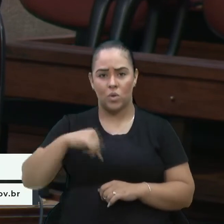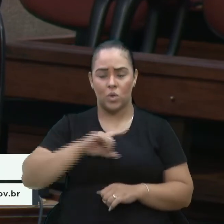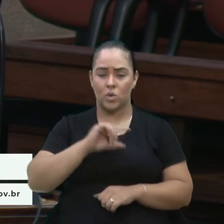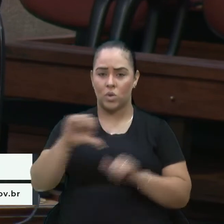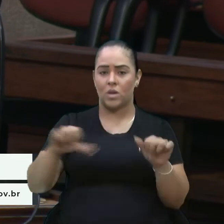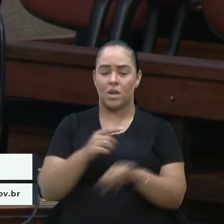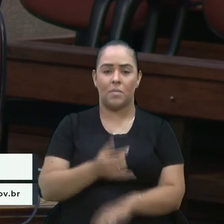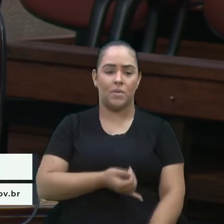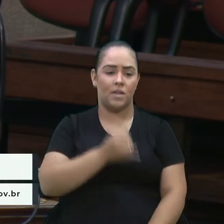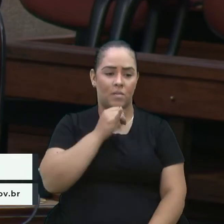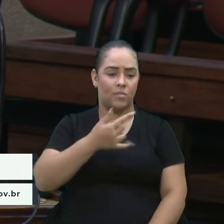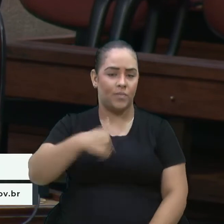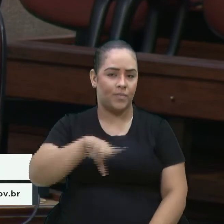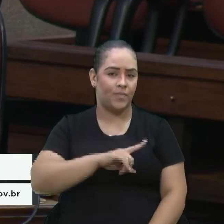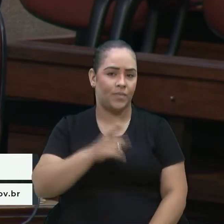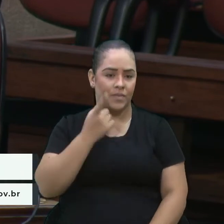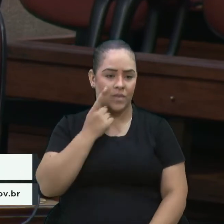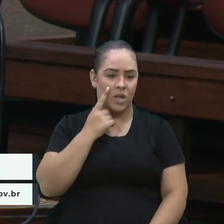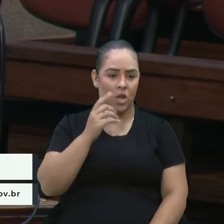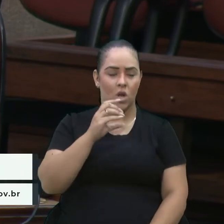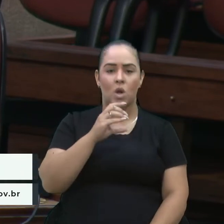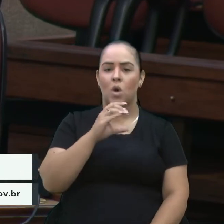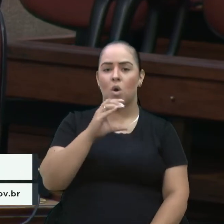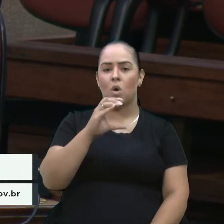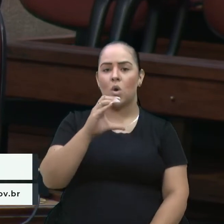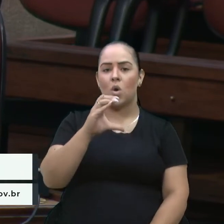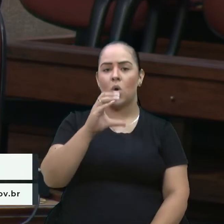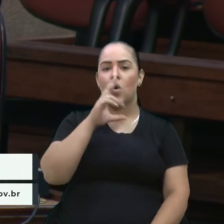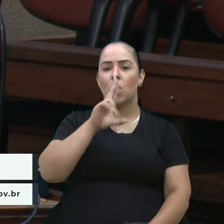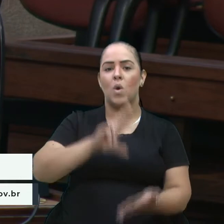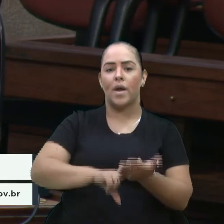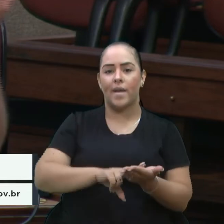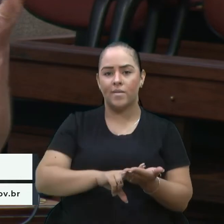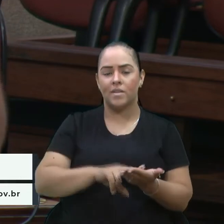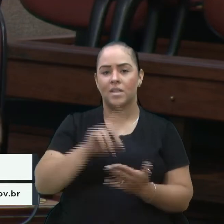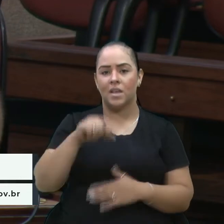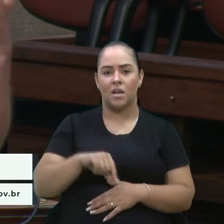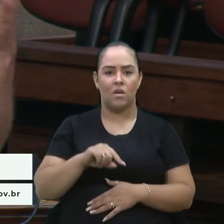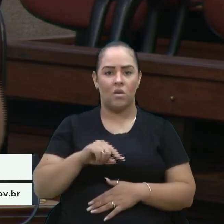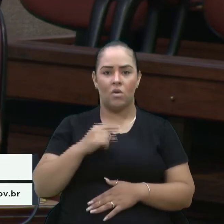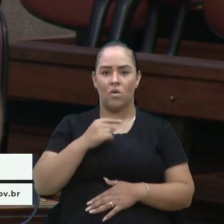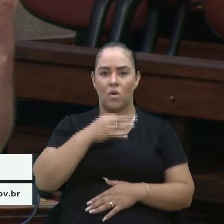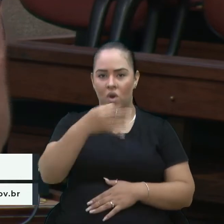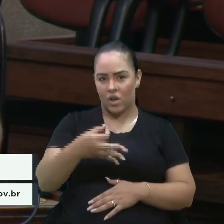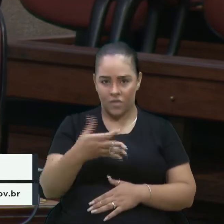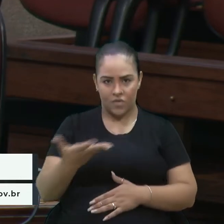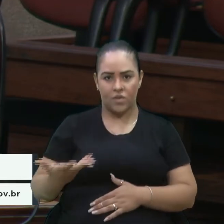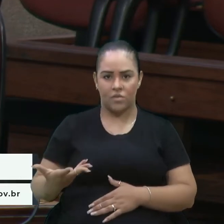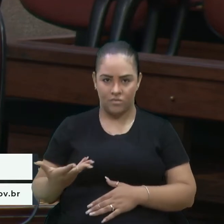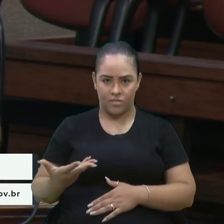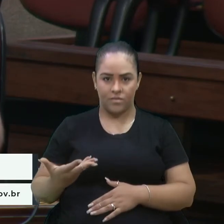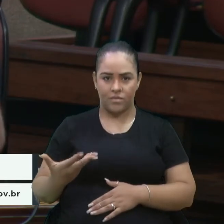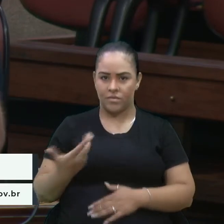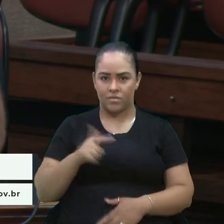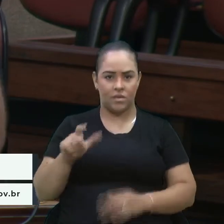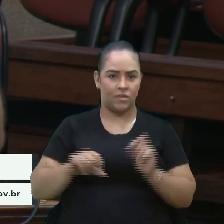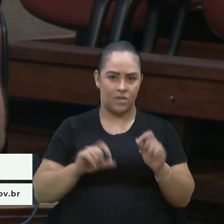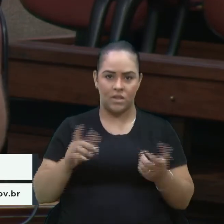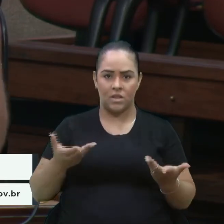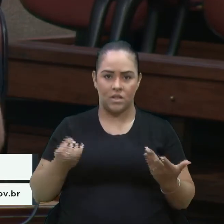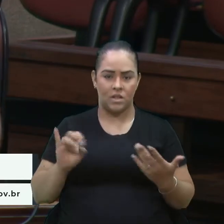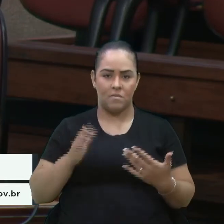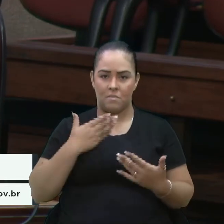Já, por exemplo, quando a gente pega os correios, que é um lixo, a gente faz o quê? Não faz nada, porque você não tem o que fazer, é obrigado a mandar pelos correios, se você perde a